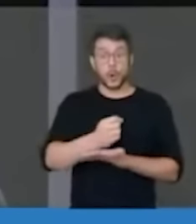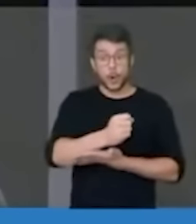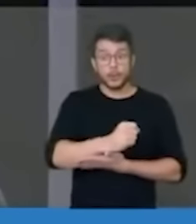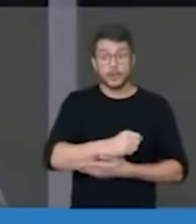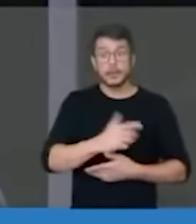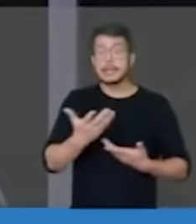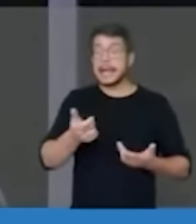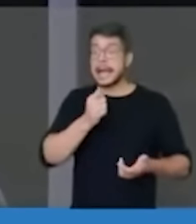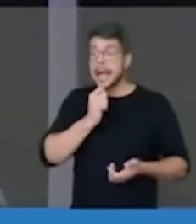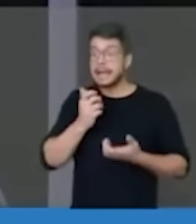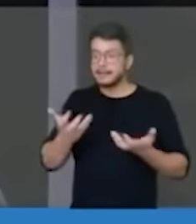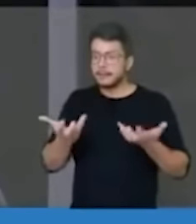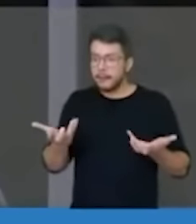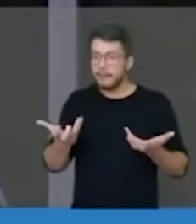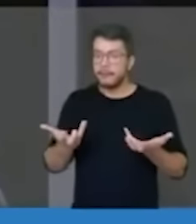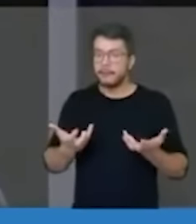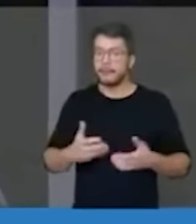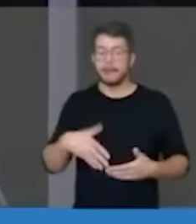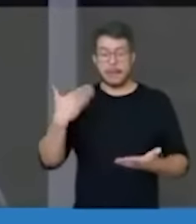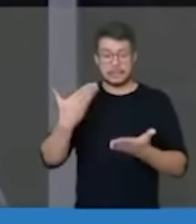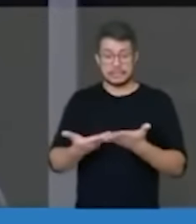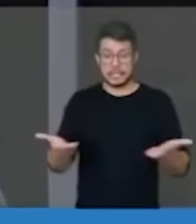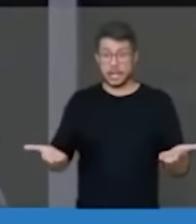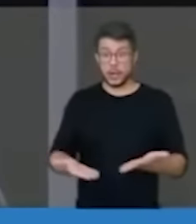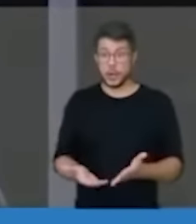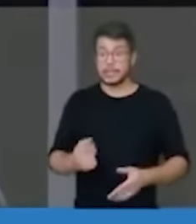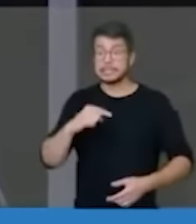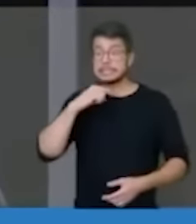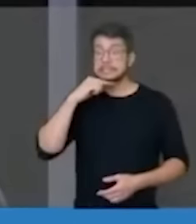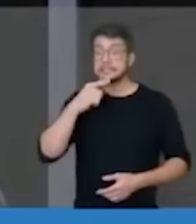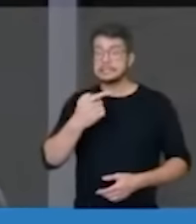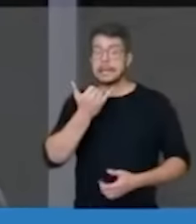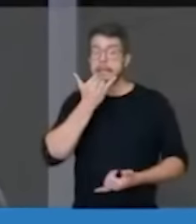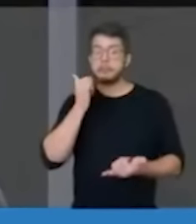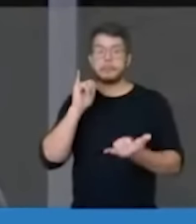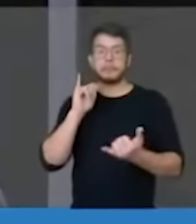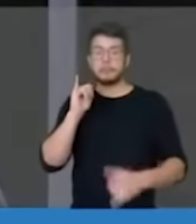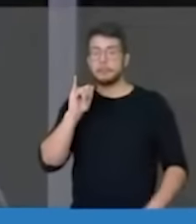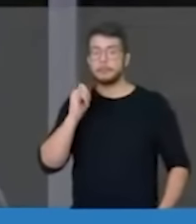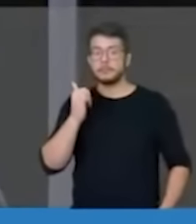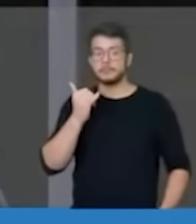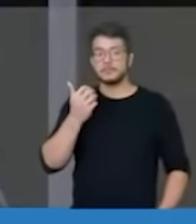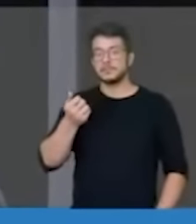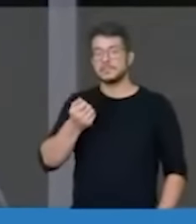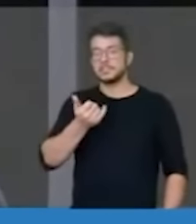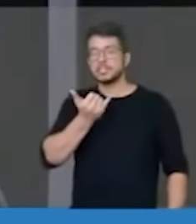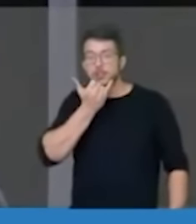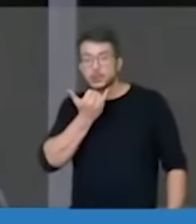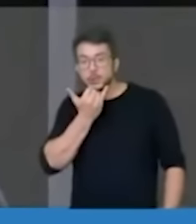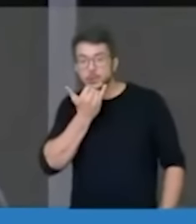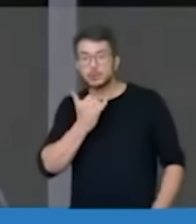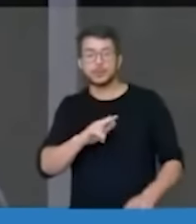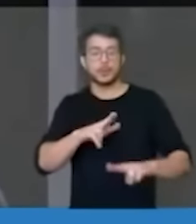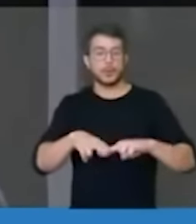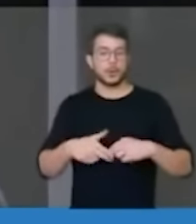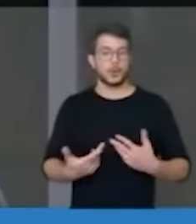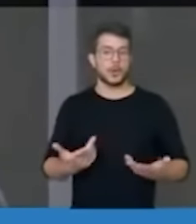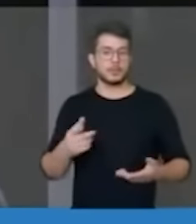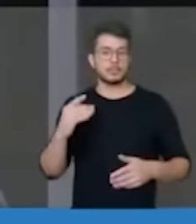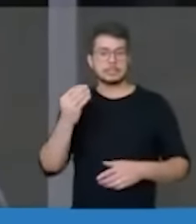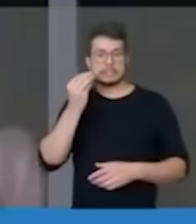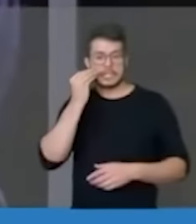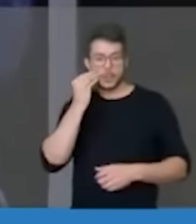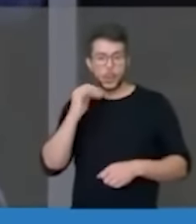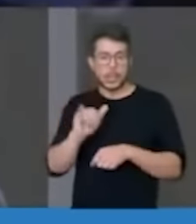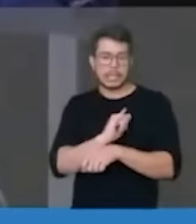ainda. Até agora vocês não vieram aqui pedir perdão ao povo brasileiro porque tinha trama golpista para assassinar o presidente da